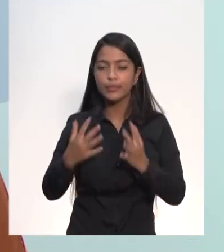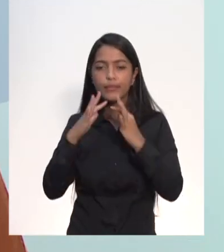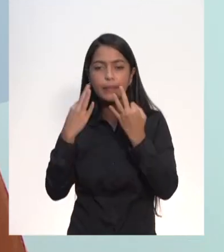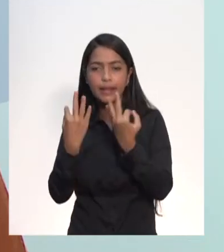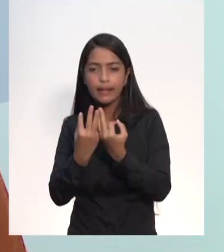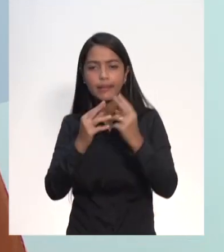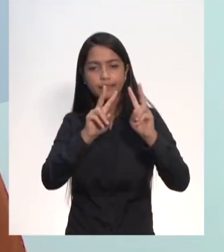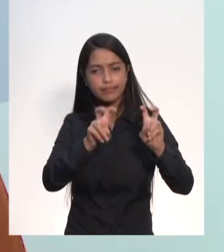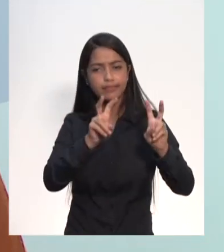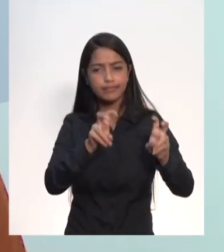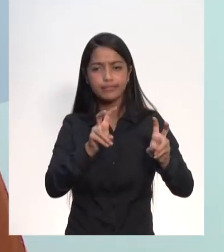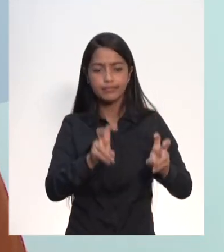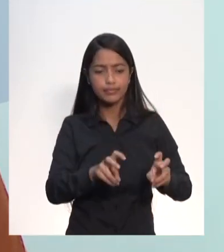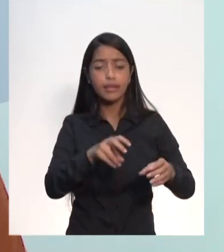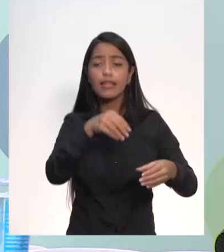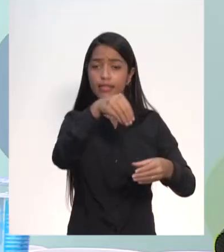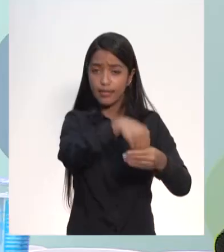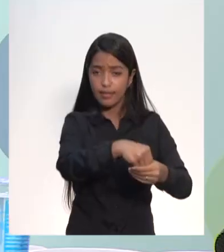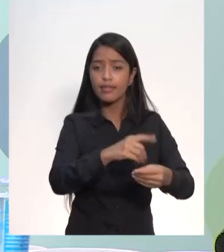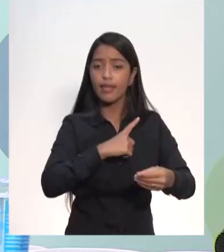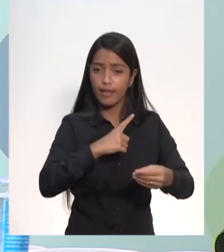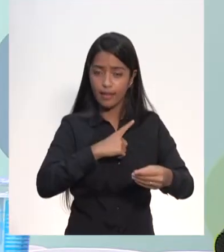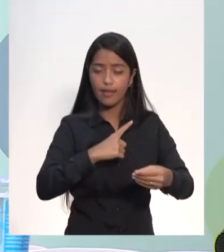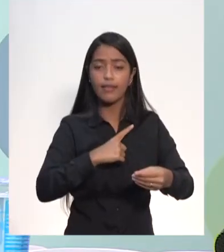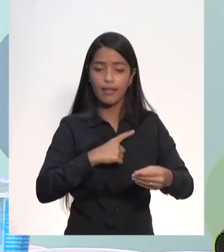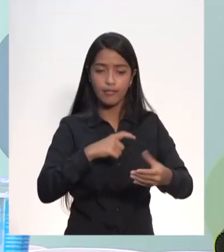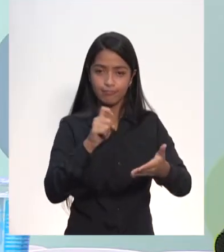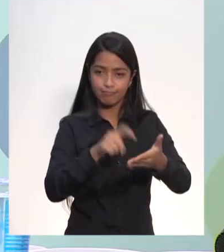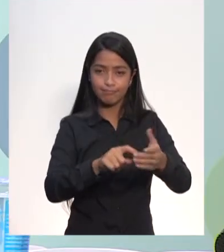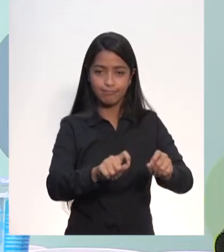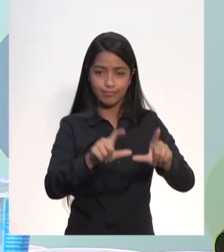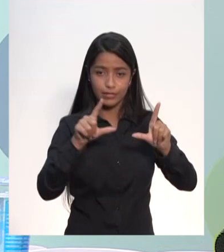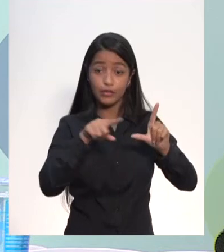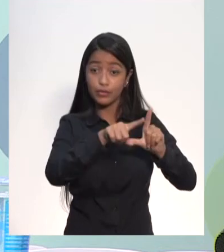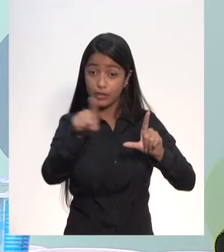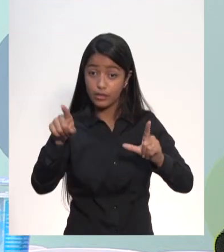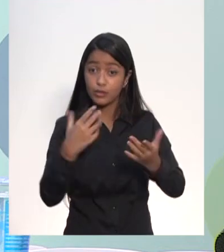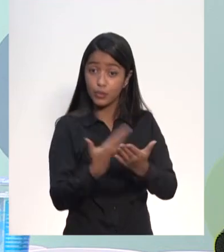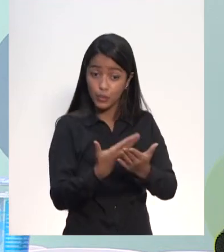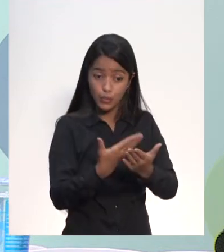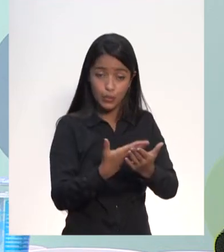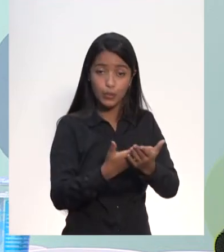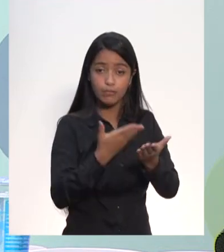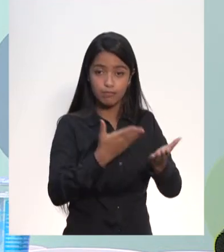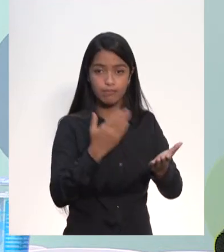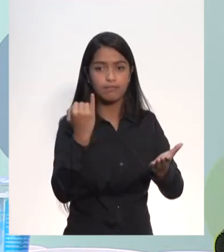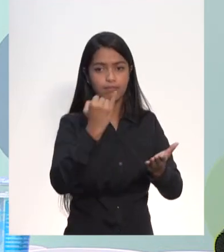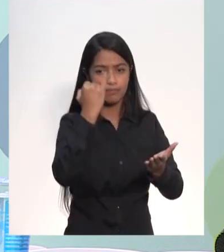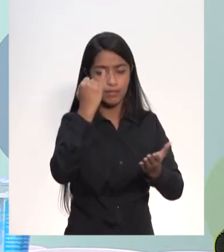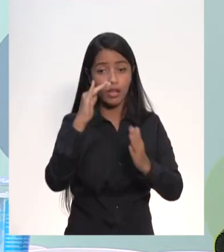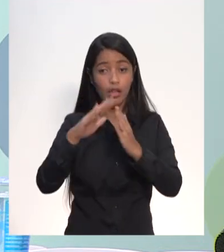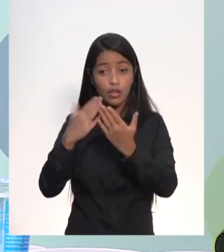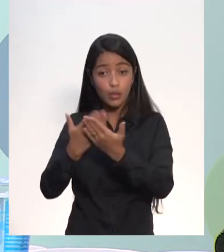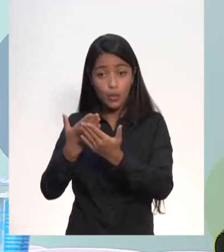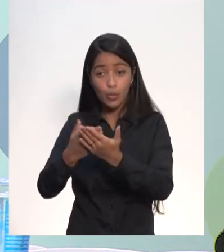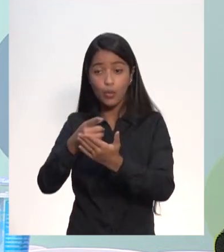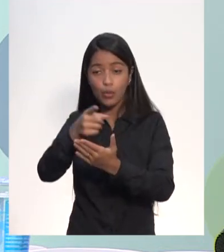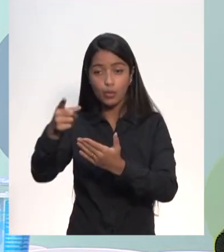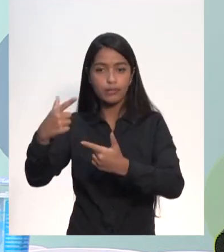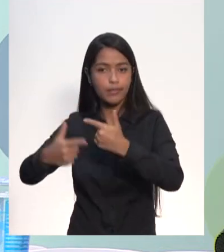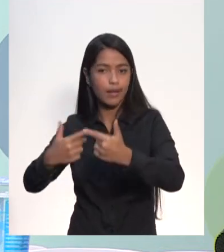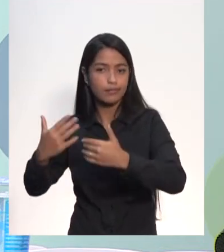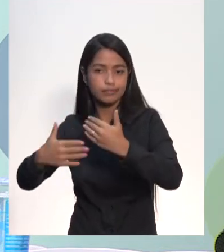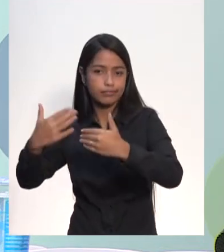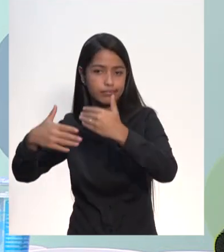esses temas estão lá, devem também ser estudados. É importante que a escola também trabalhe e desenvolva esses temas,